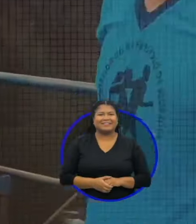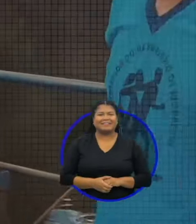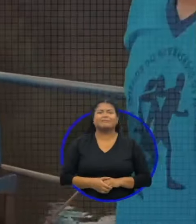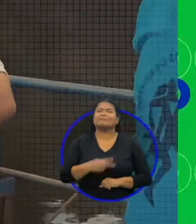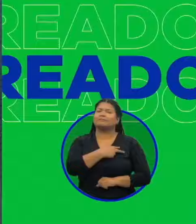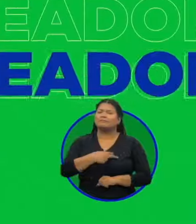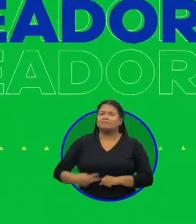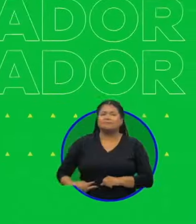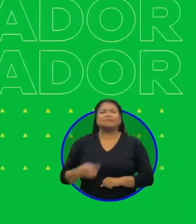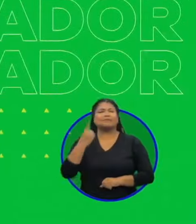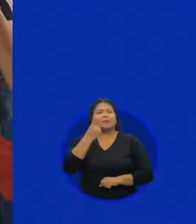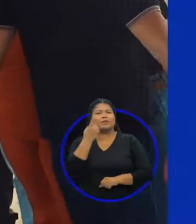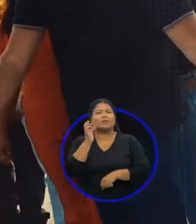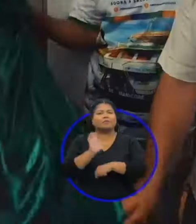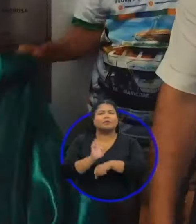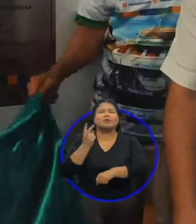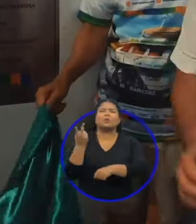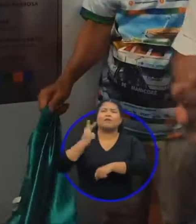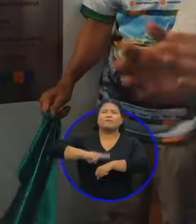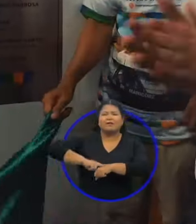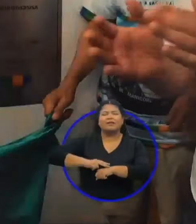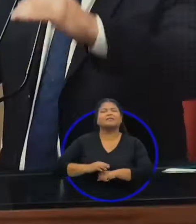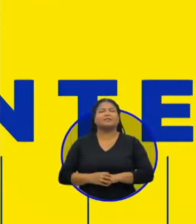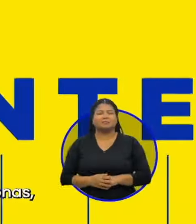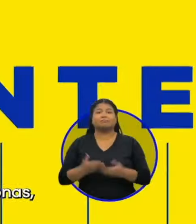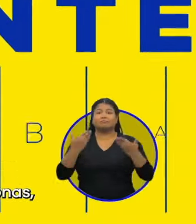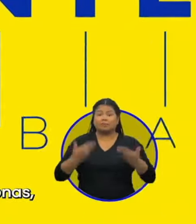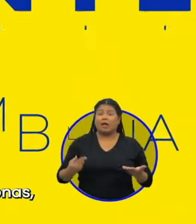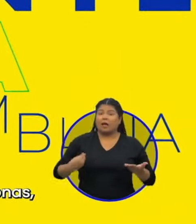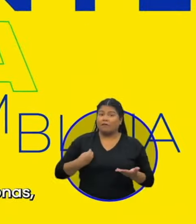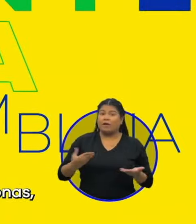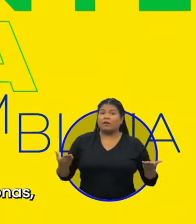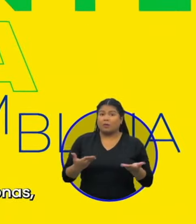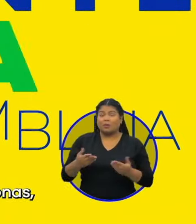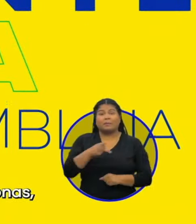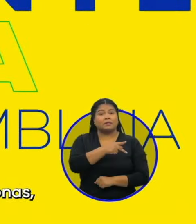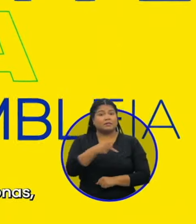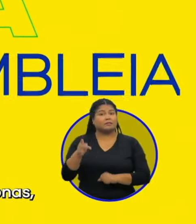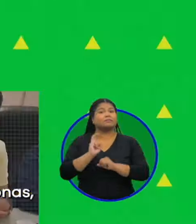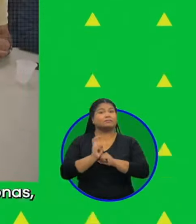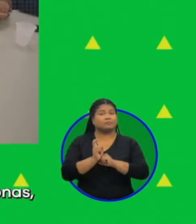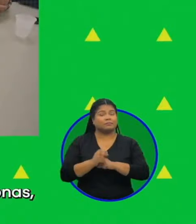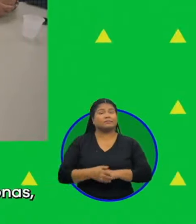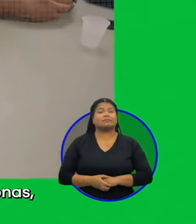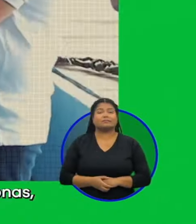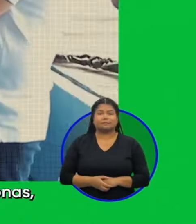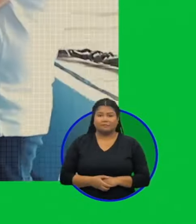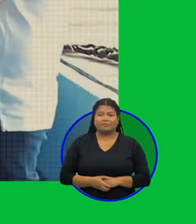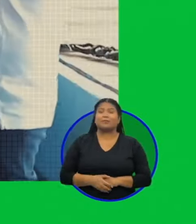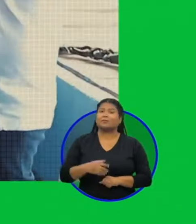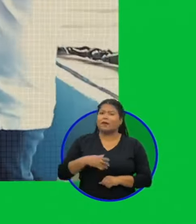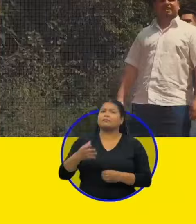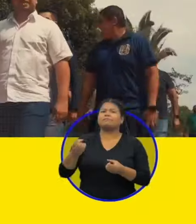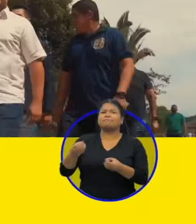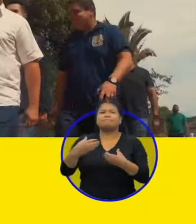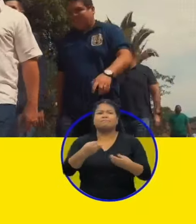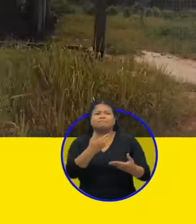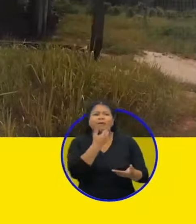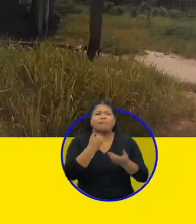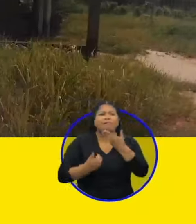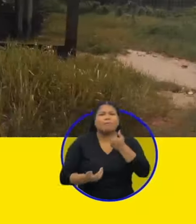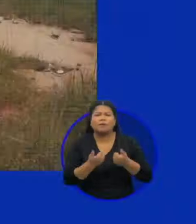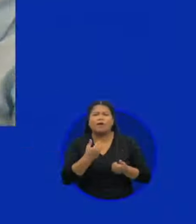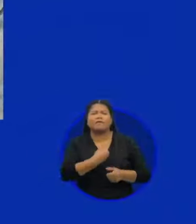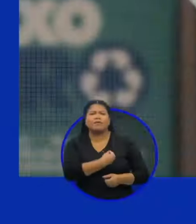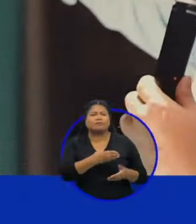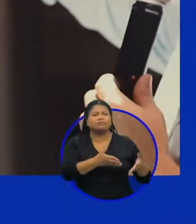Cidade. Fui vereador, 2 vezes deputado estadual, sou presidente da Assembleia Legislativa do Amazonas, onde os ensinamentos